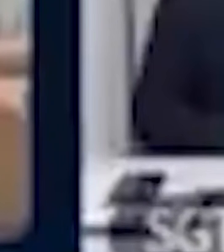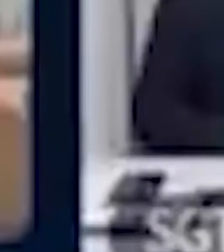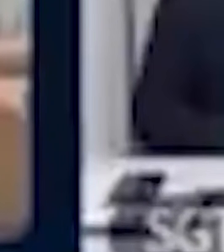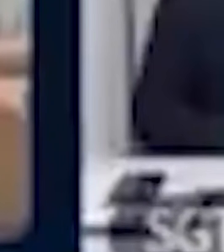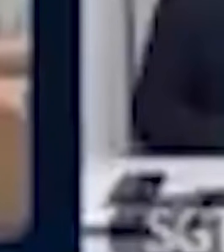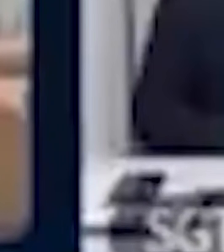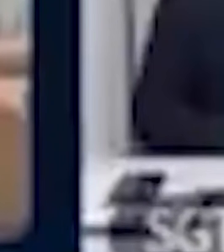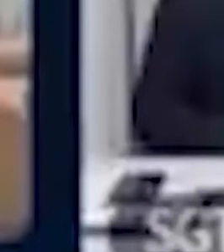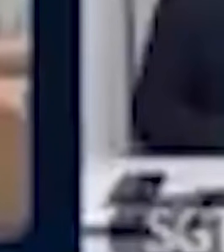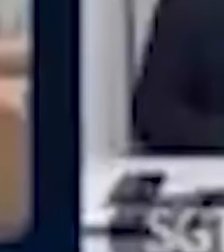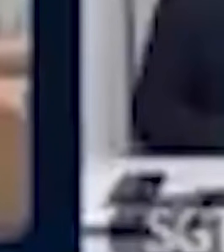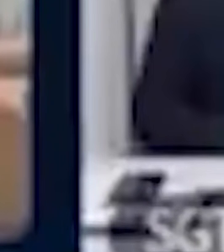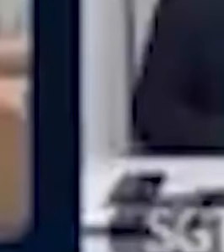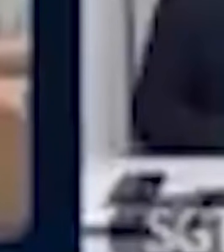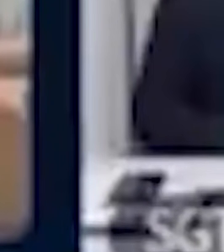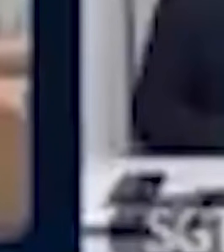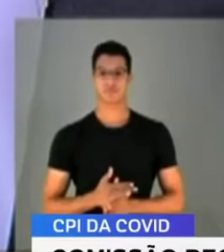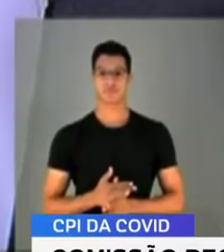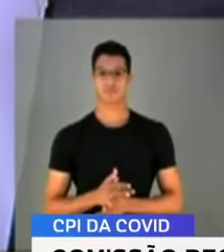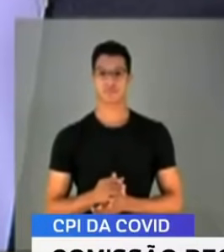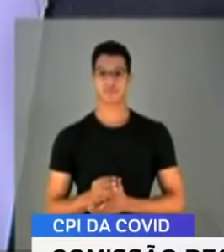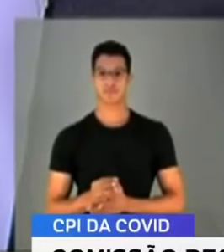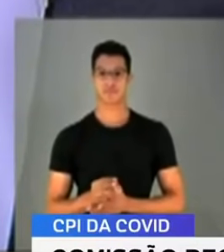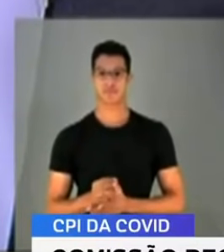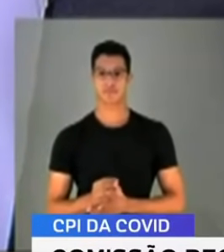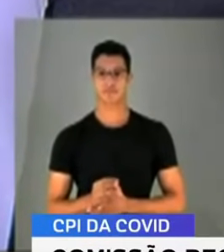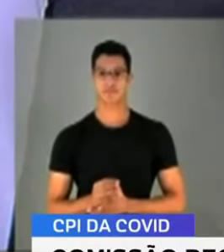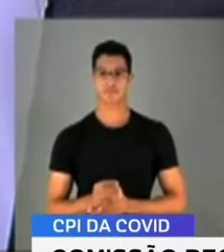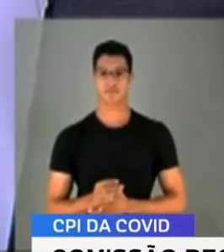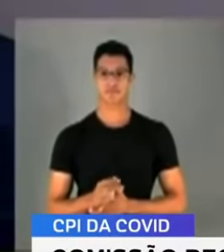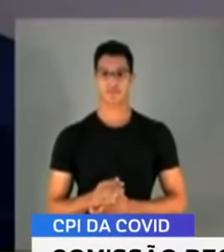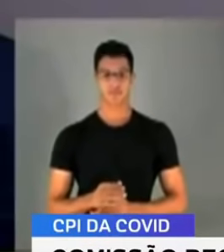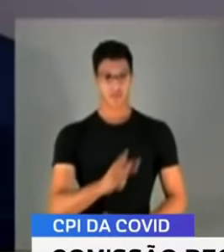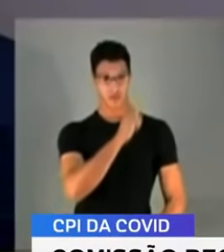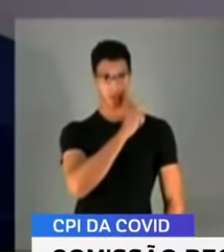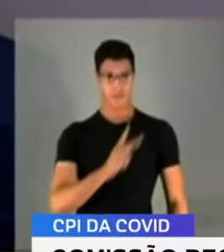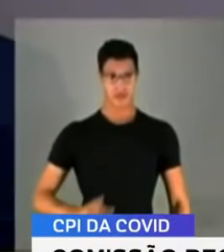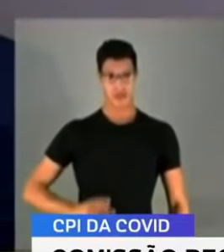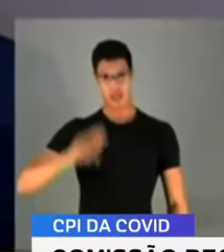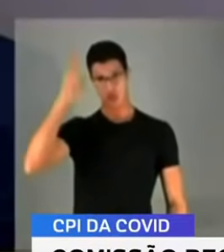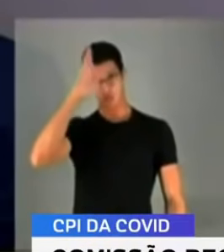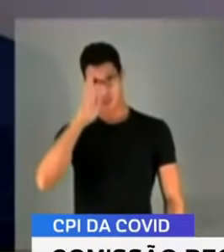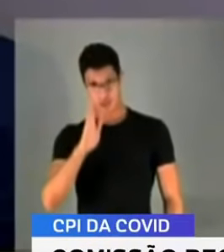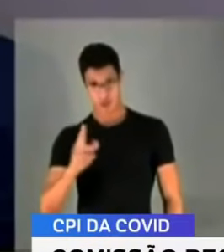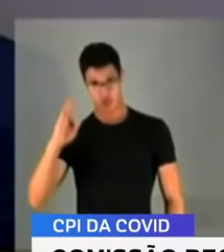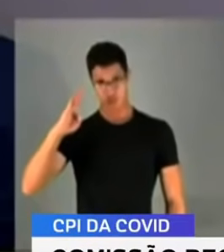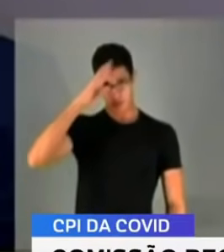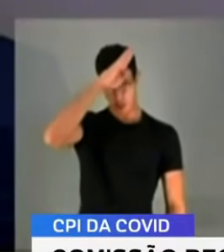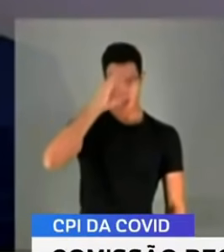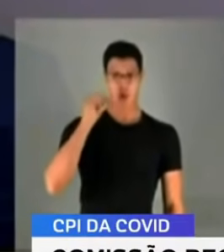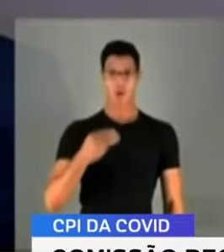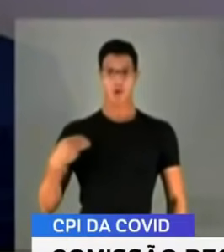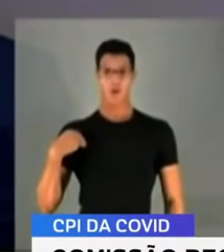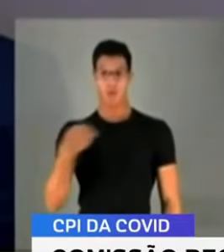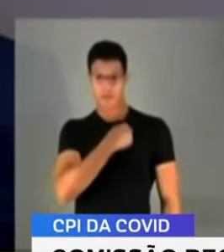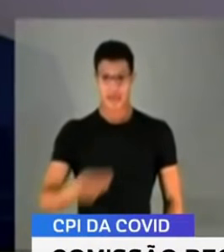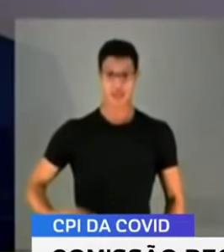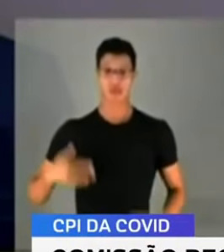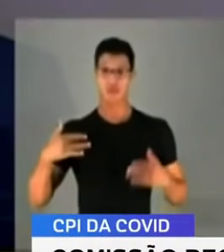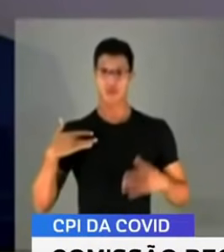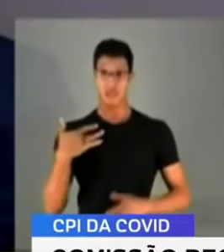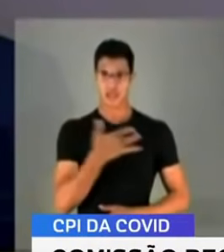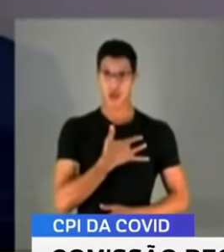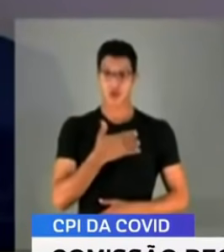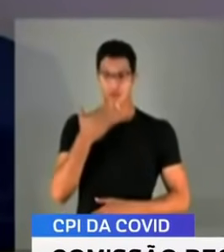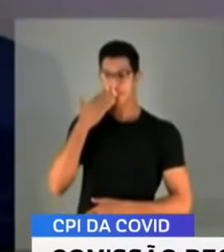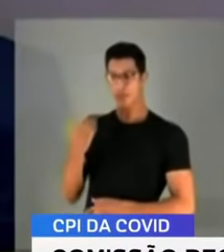nós temos hoje para enfrentar essa guerra. O presidente da República ou o ministro da Saúde em algum momento pediram a Vossa Senhoria